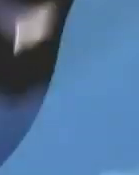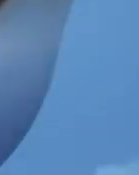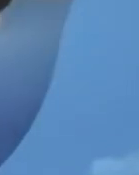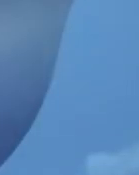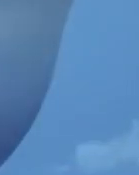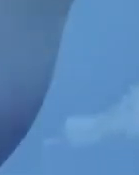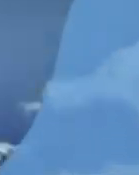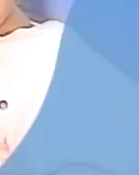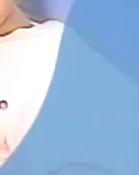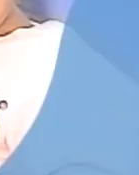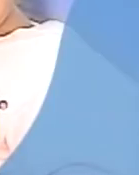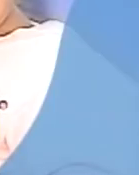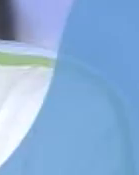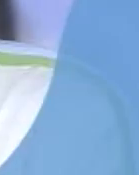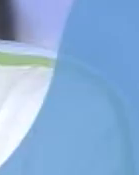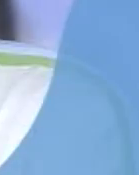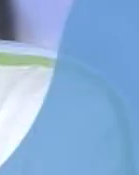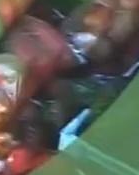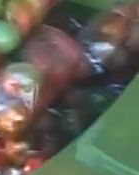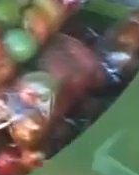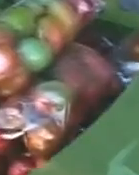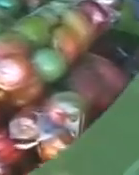E aí